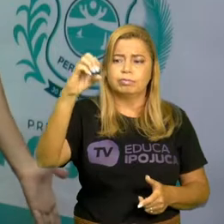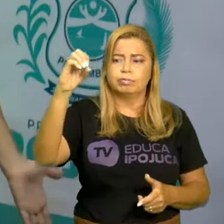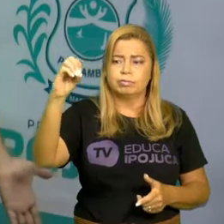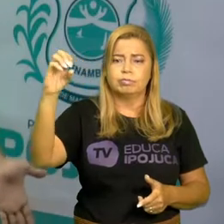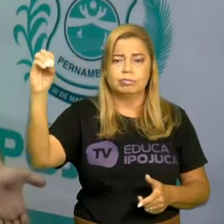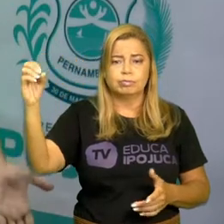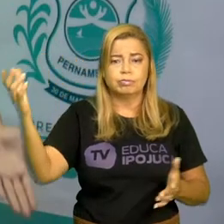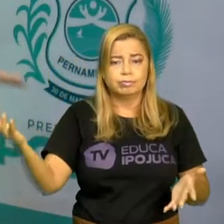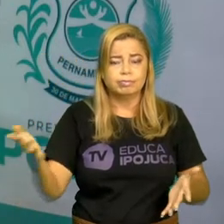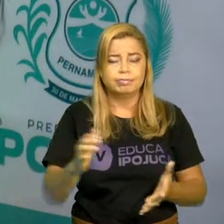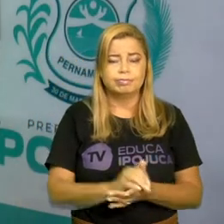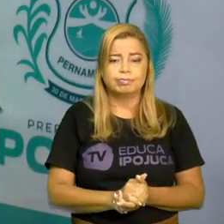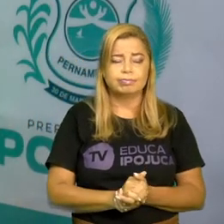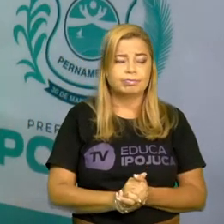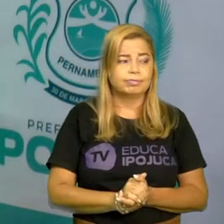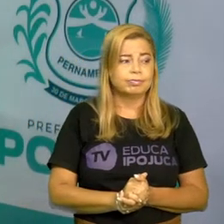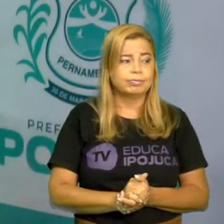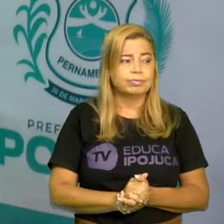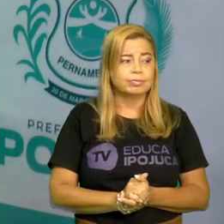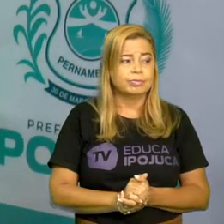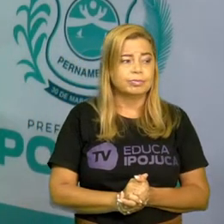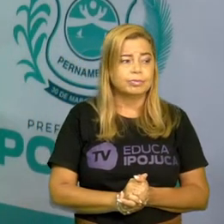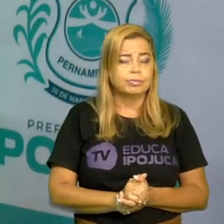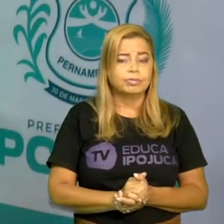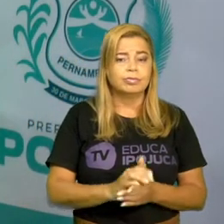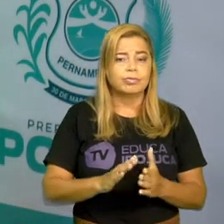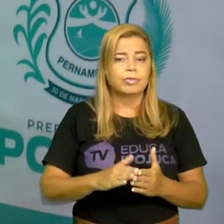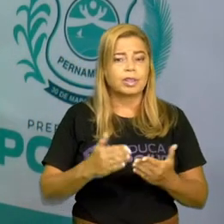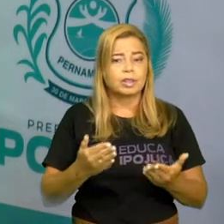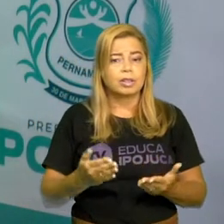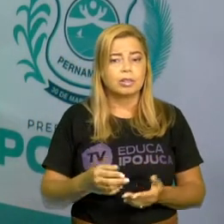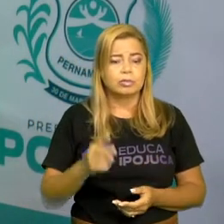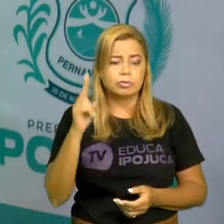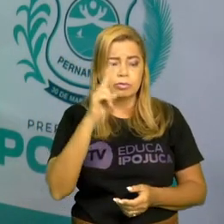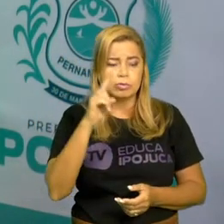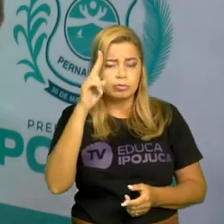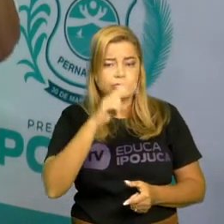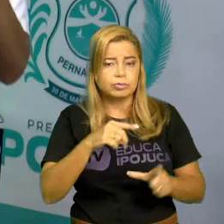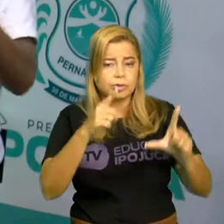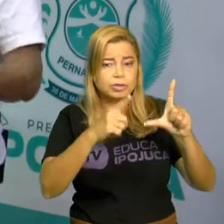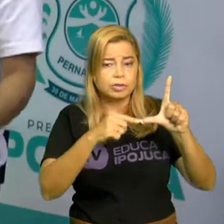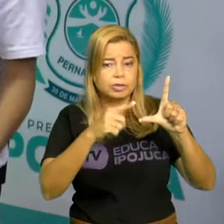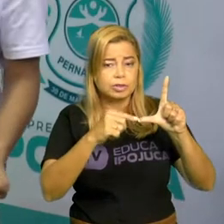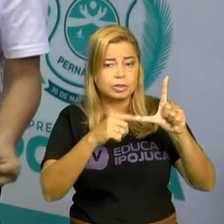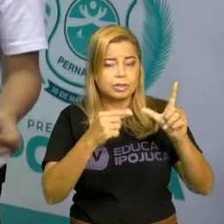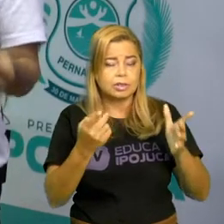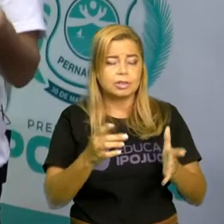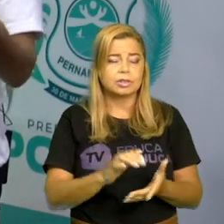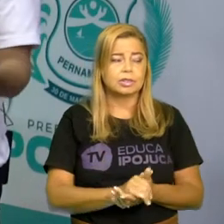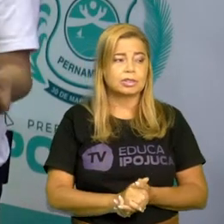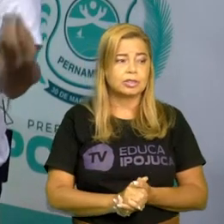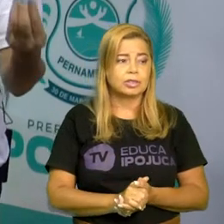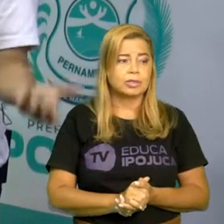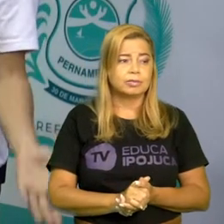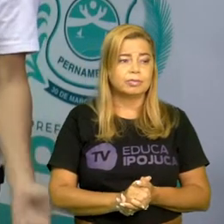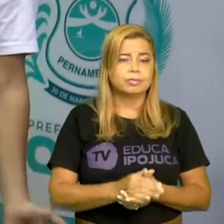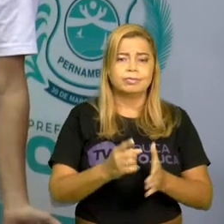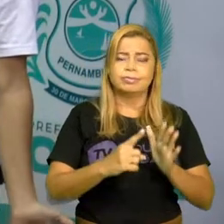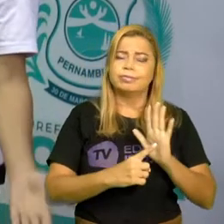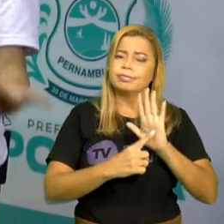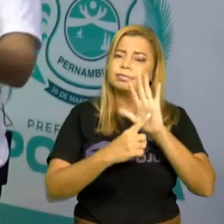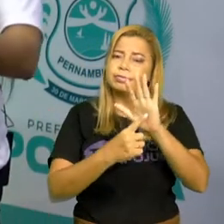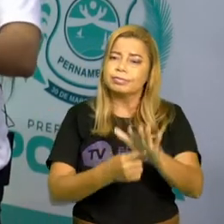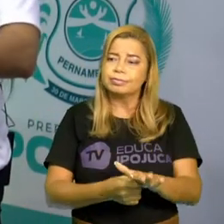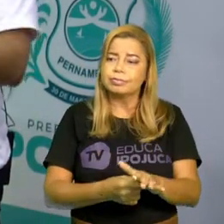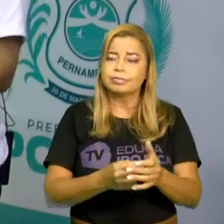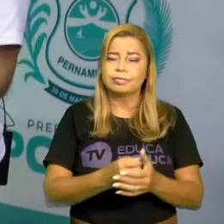mil. Aí você viu aqui as letrinhas no ábaco. Ele é representado da mesma